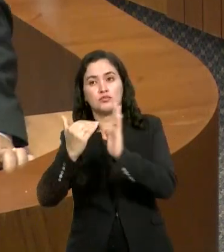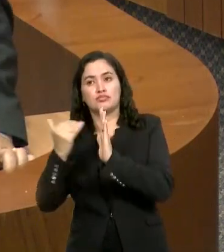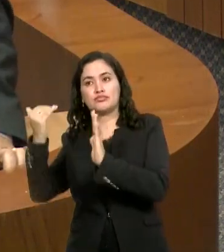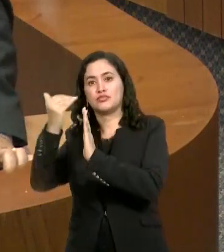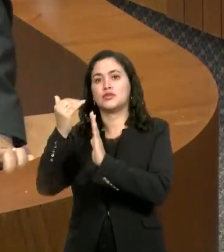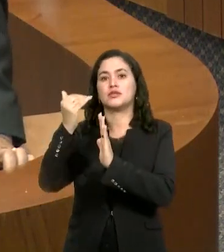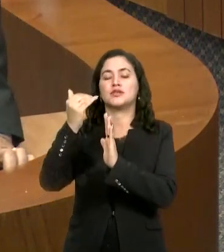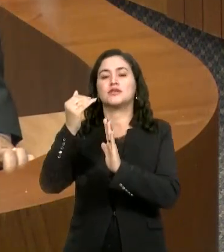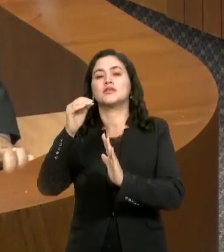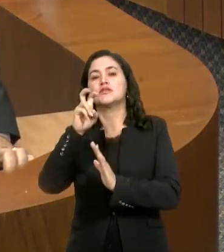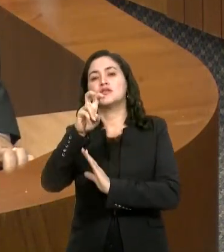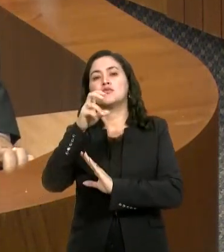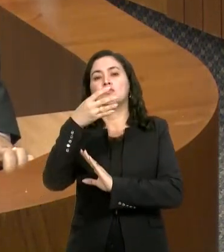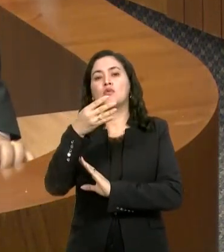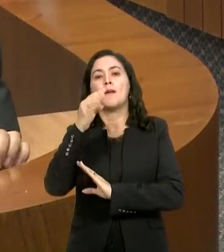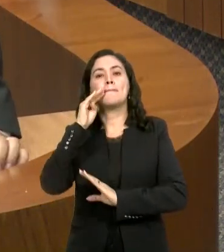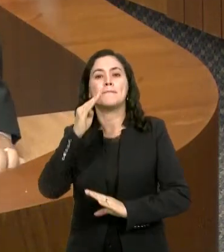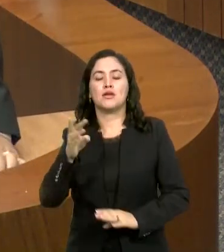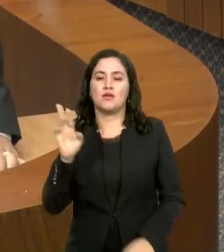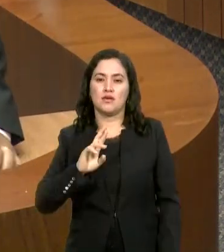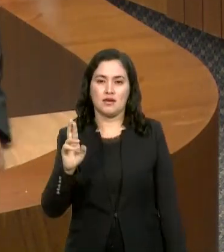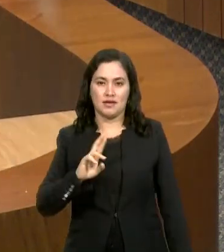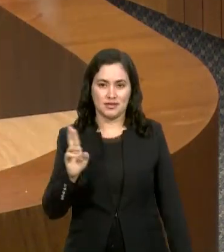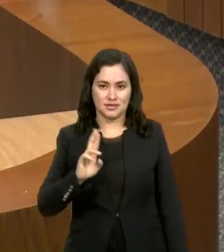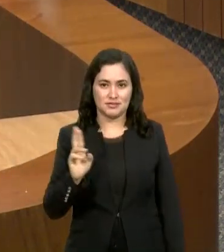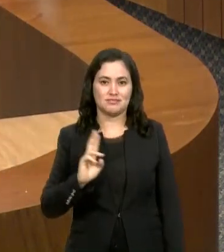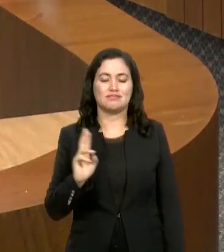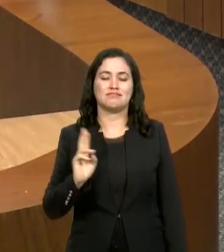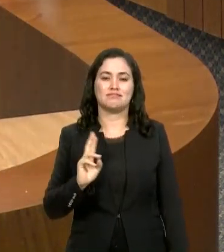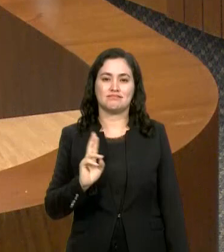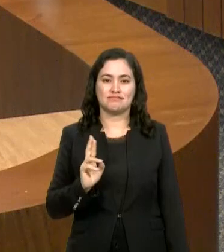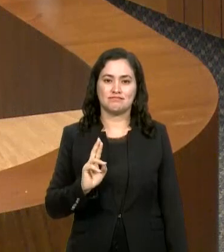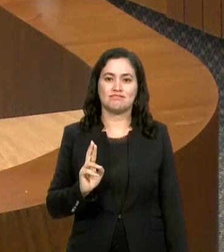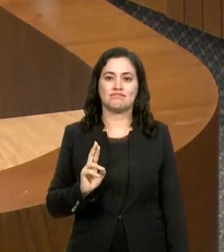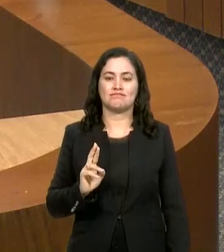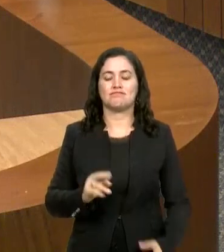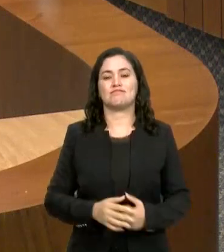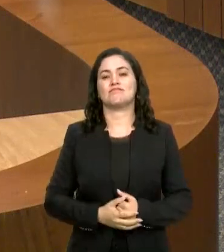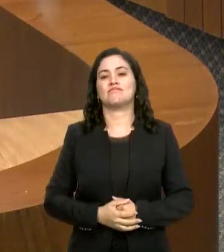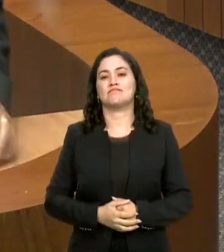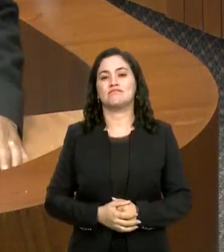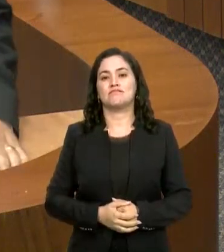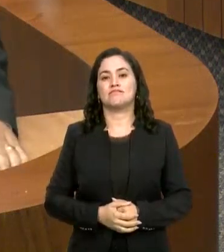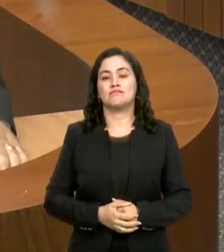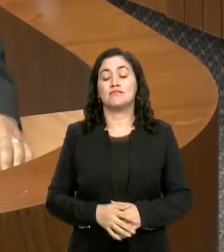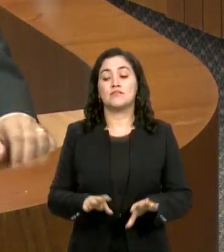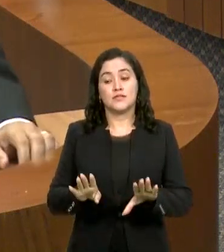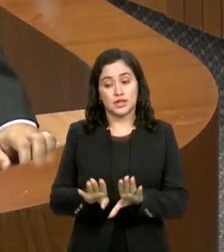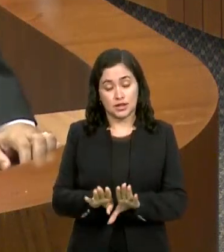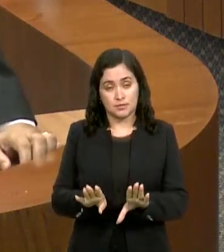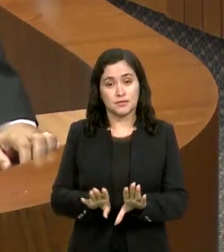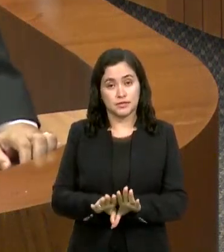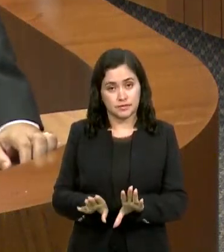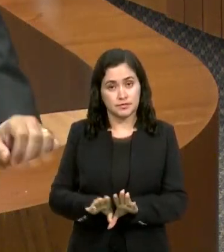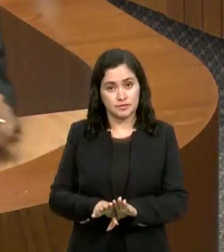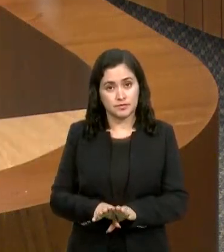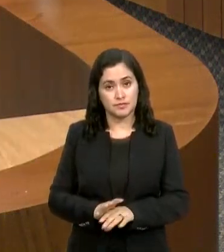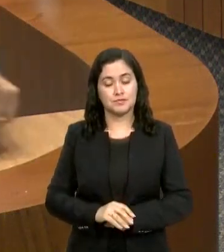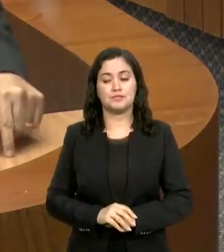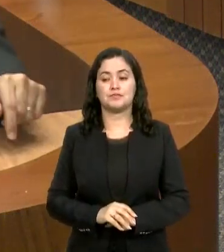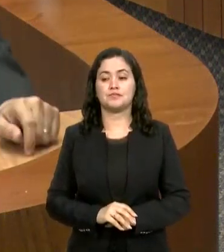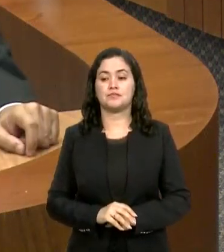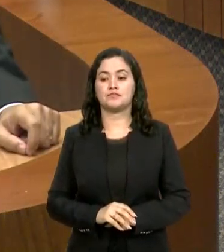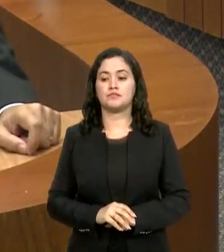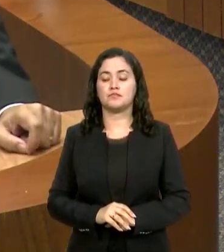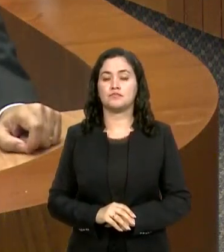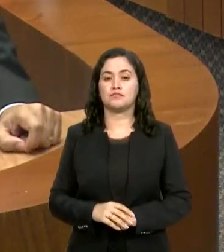reais. Presidente Iracema, deputado Florencio. Além disso, só nos